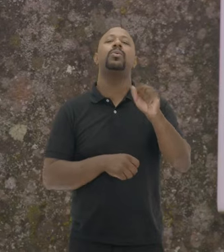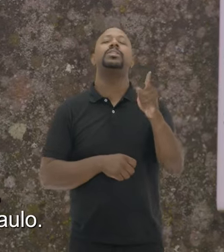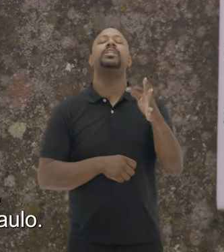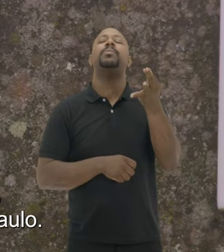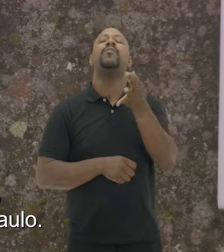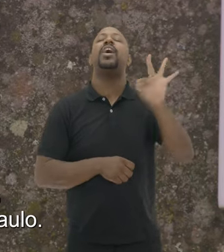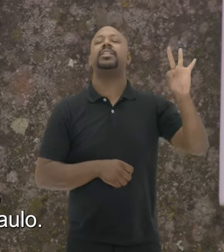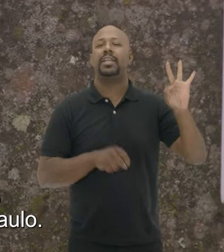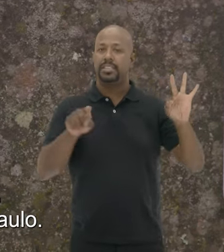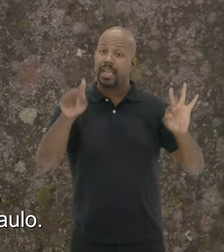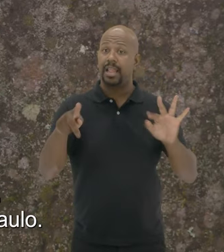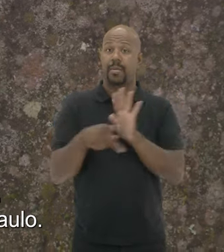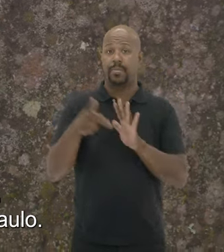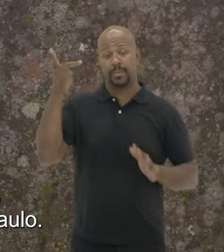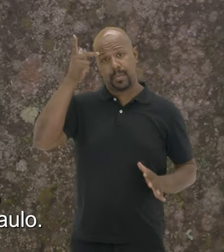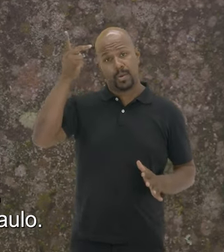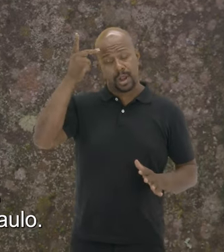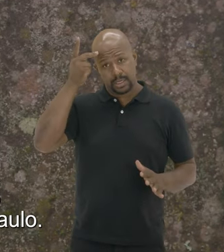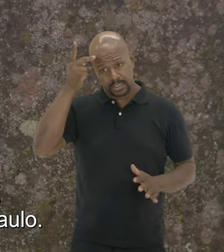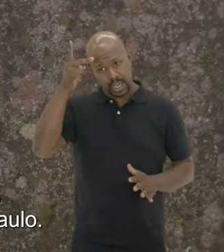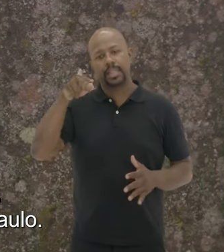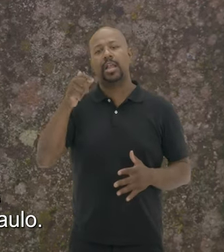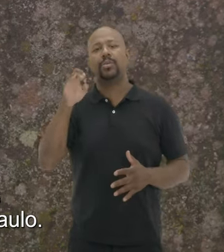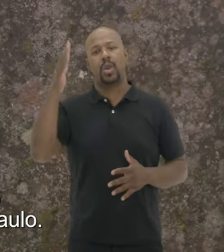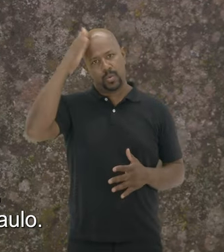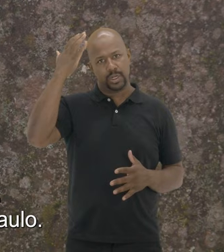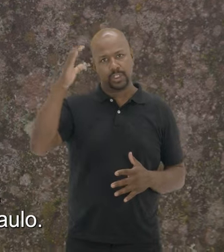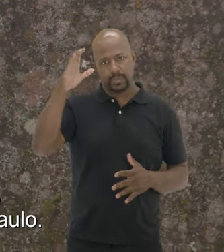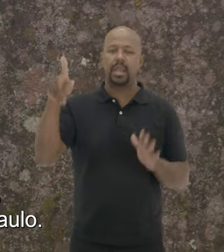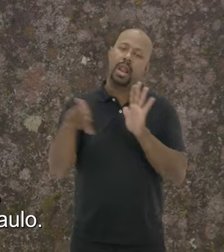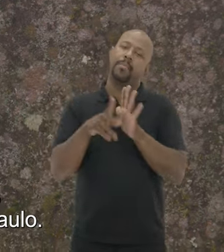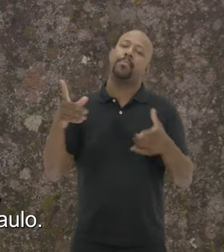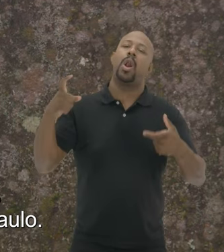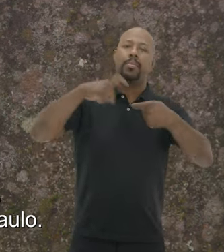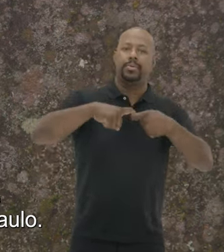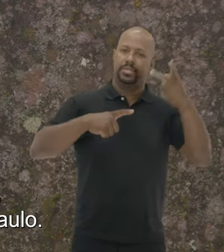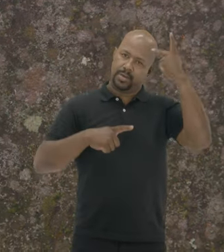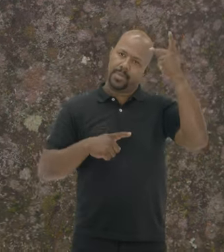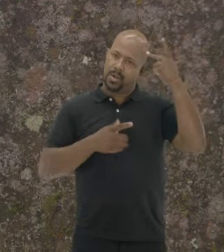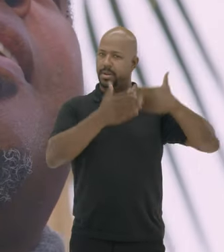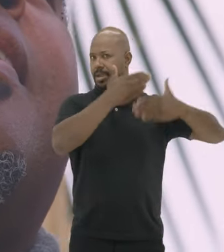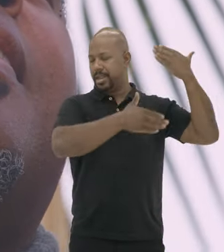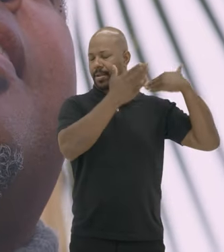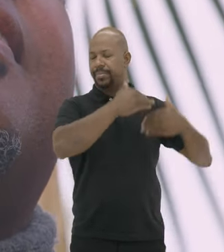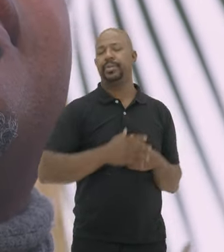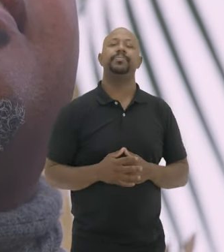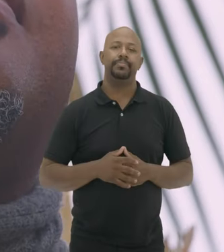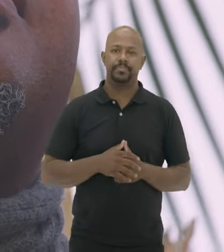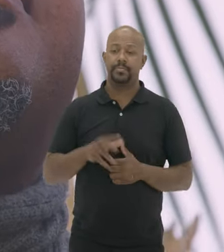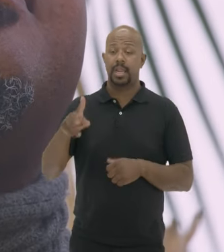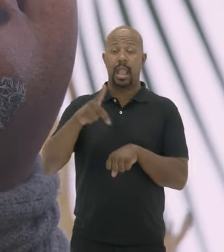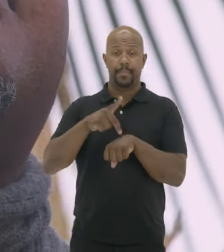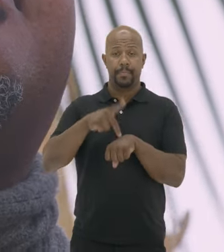santiler ela era Paulista natural de Curitiba que ainda pertencia São Paulo naquela época eles observam as placas